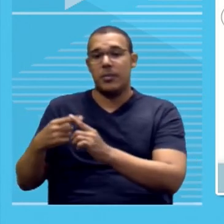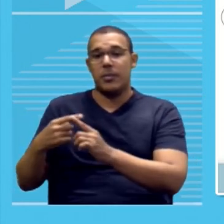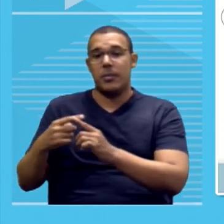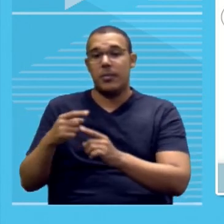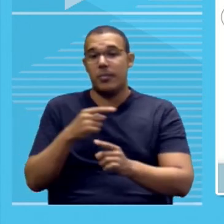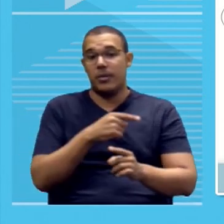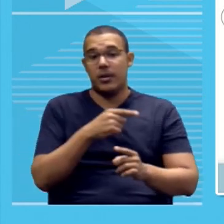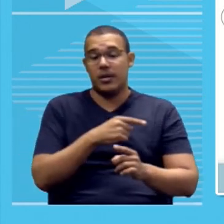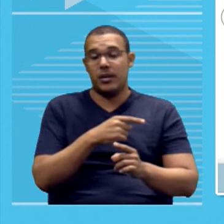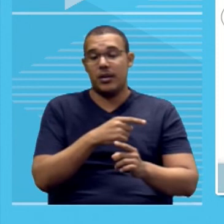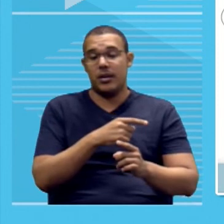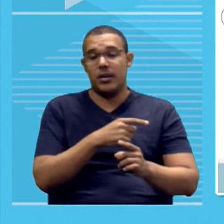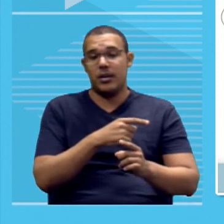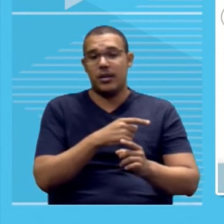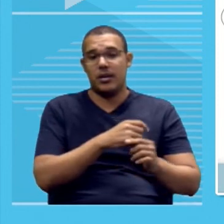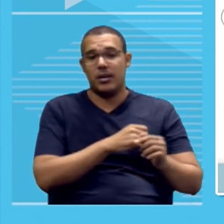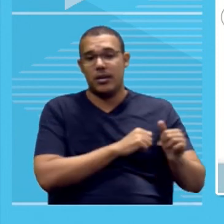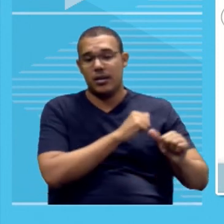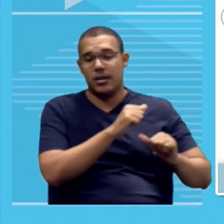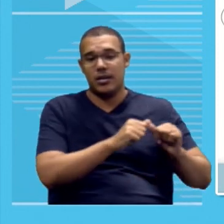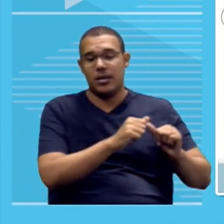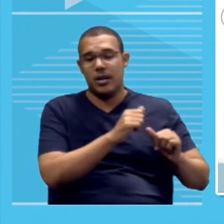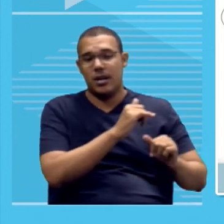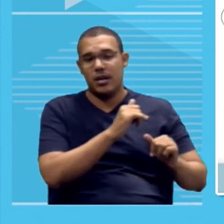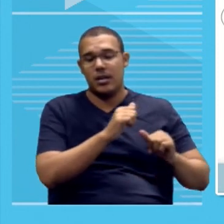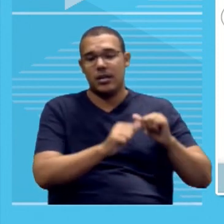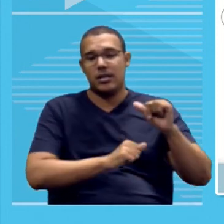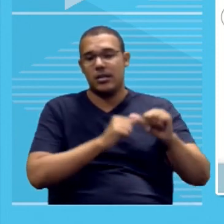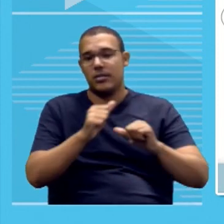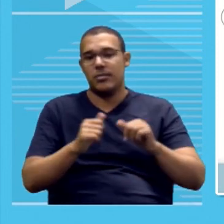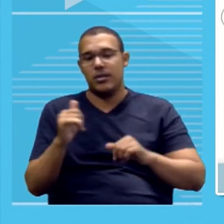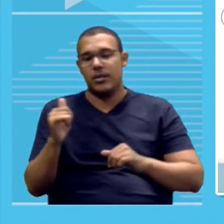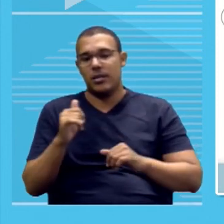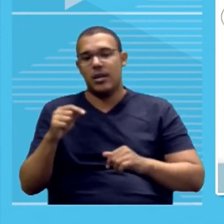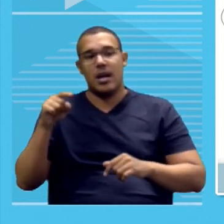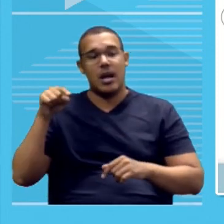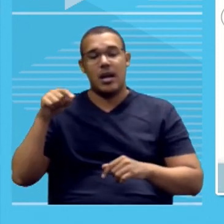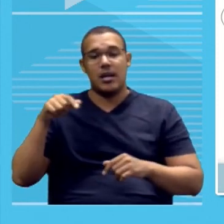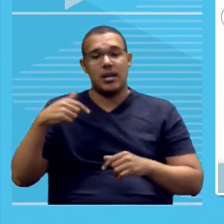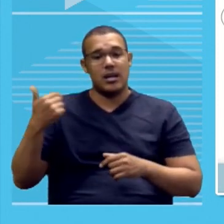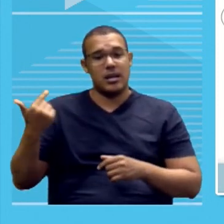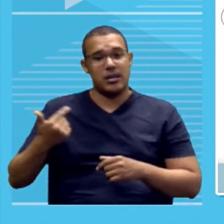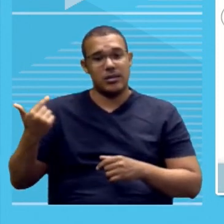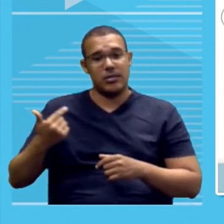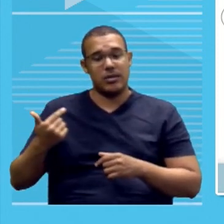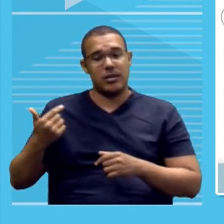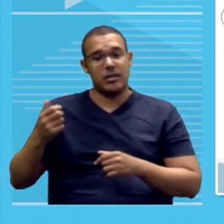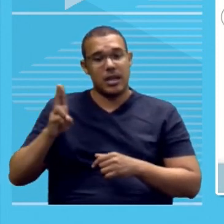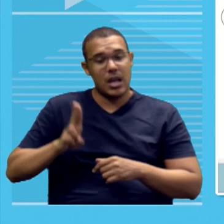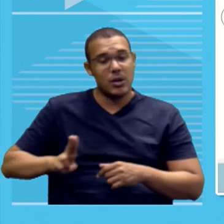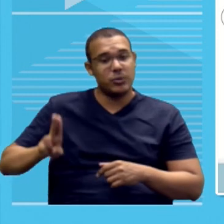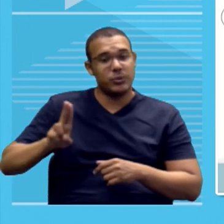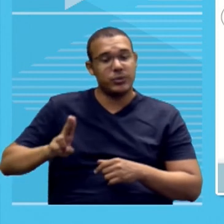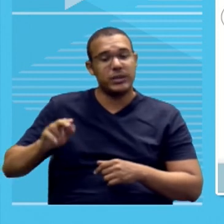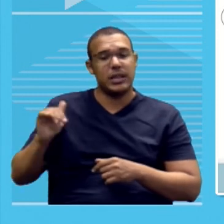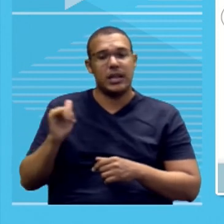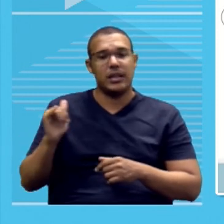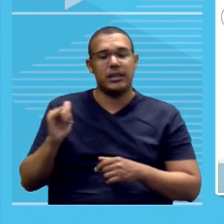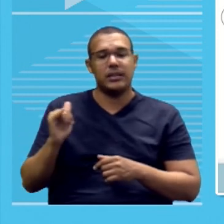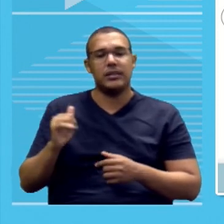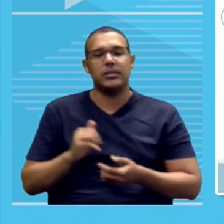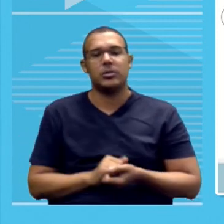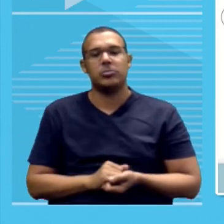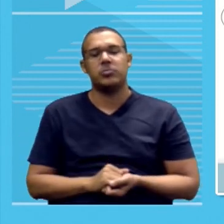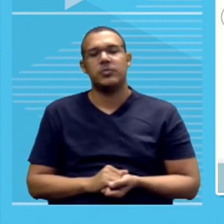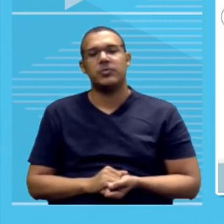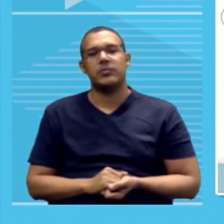quer transformar em energia elétrica. Aqui no receptor você quer consumir essa energia elétrica.